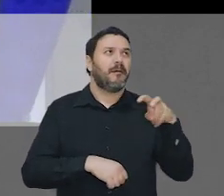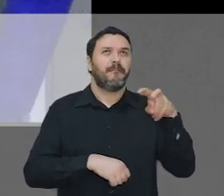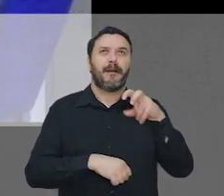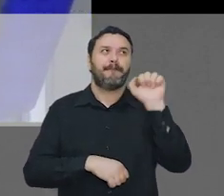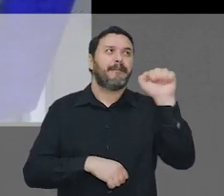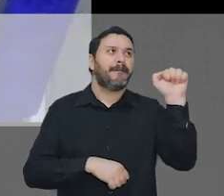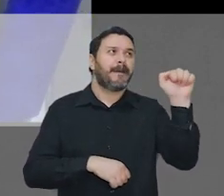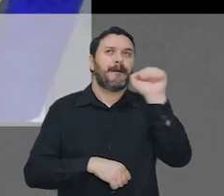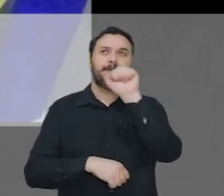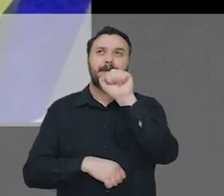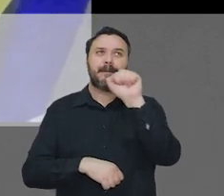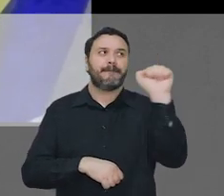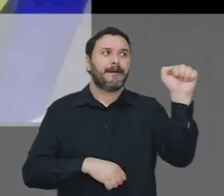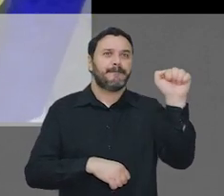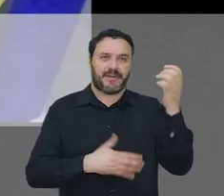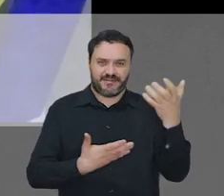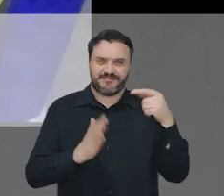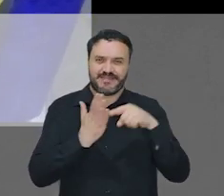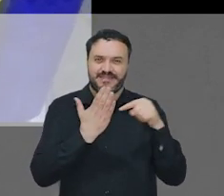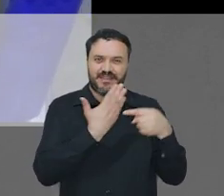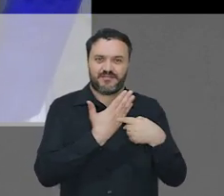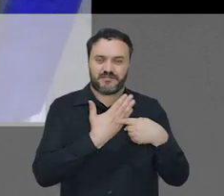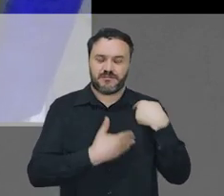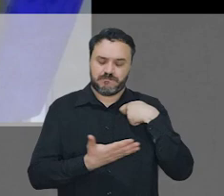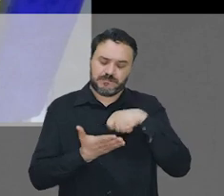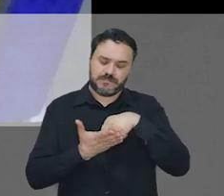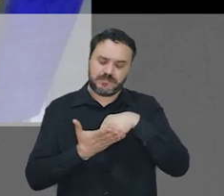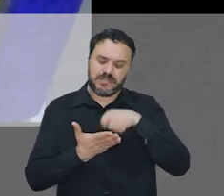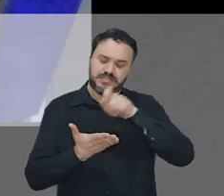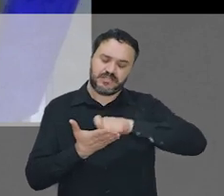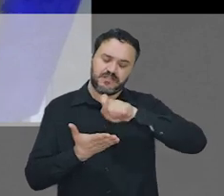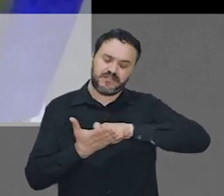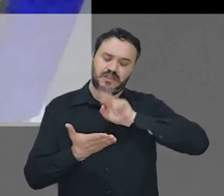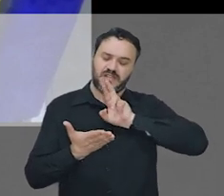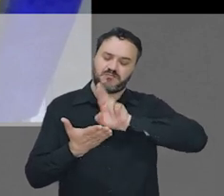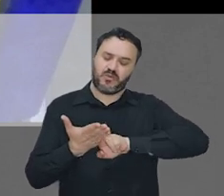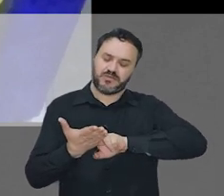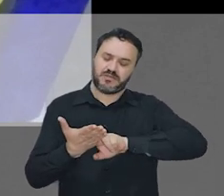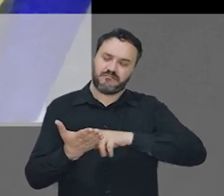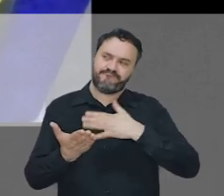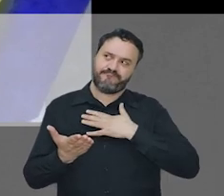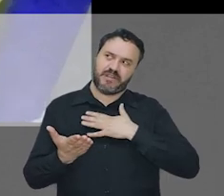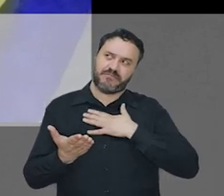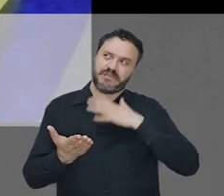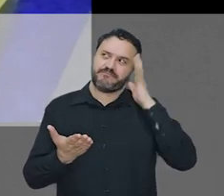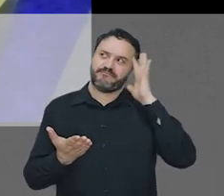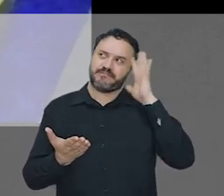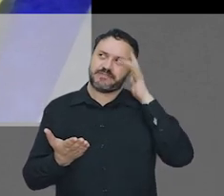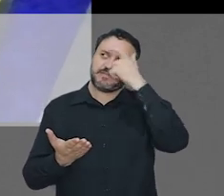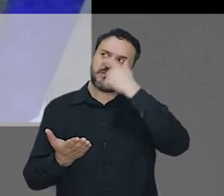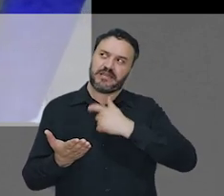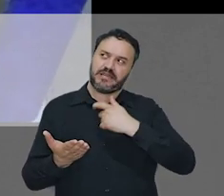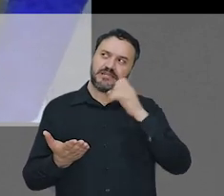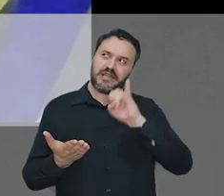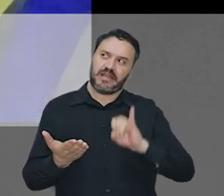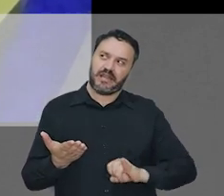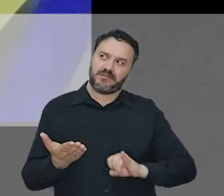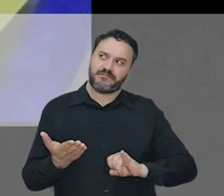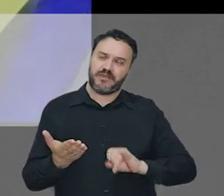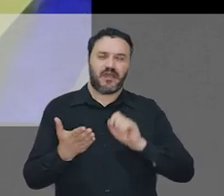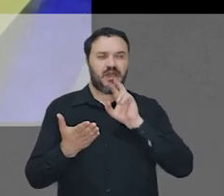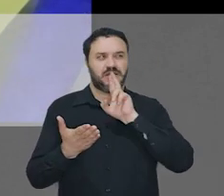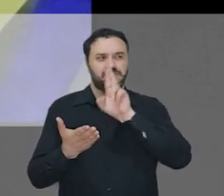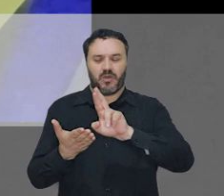casa. Tentei escrever uma resposta. Para mim, ser italiano... Uma resposta de poucas